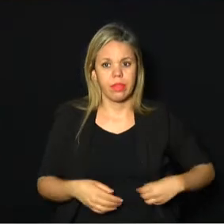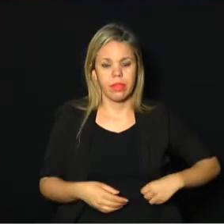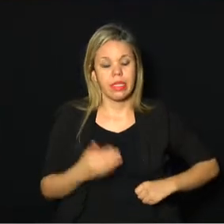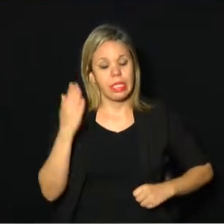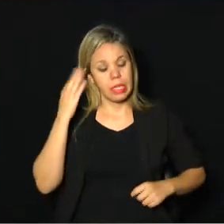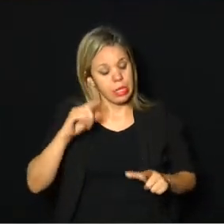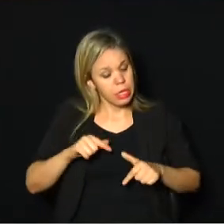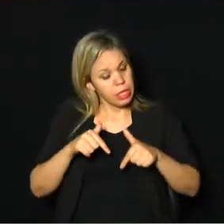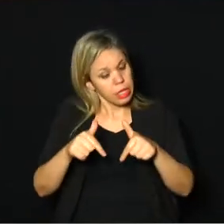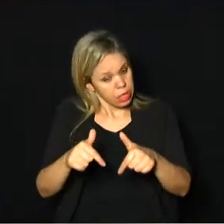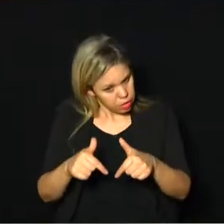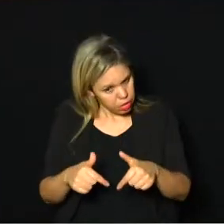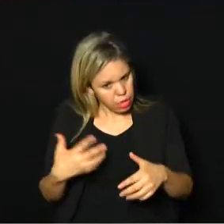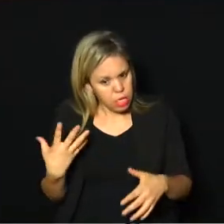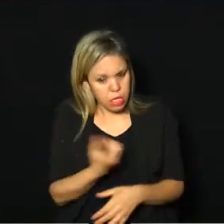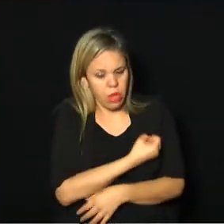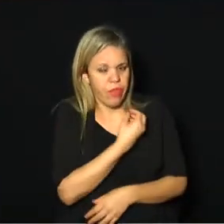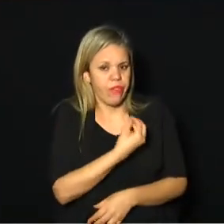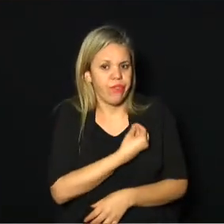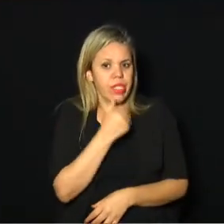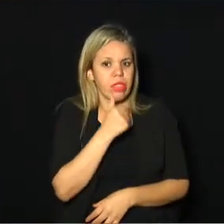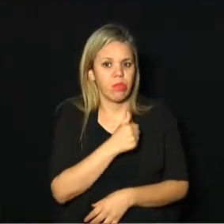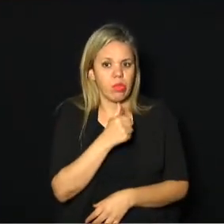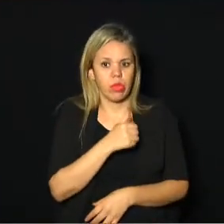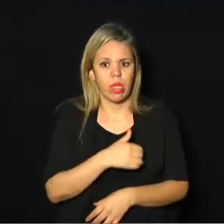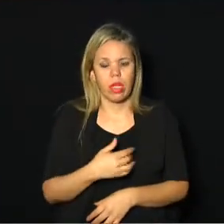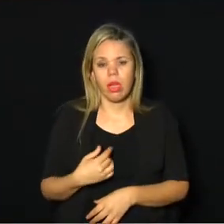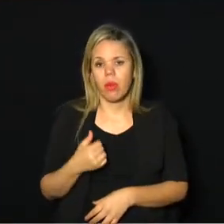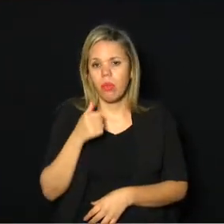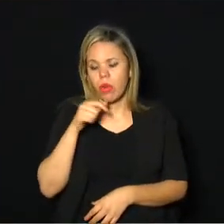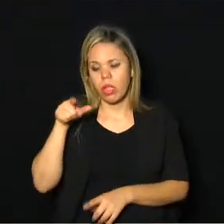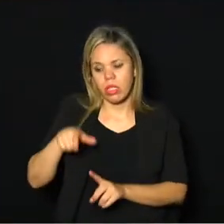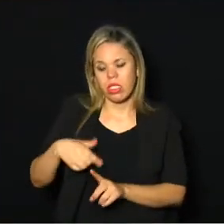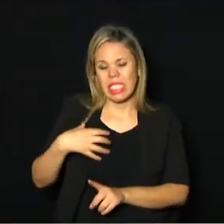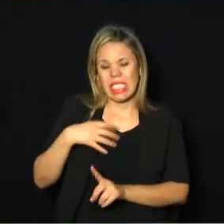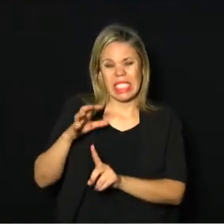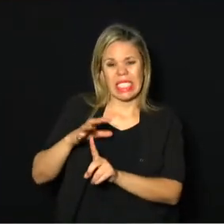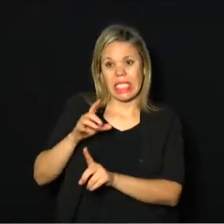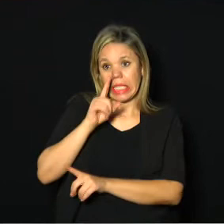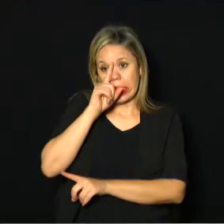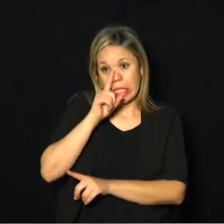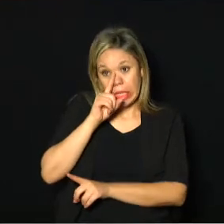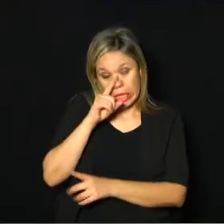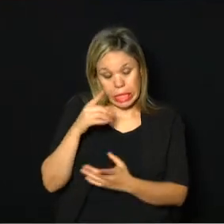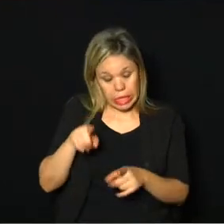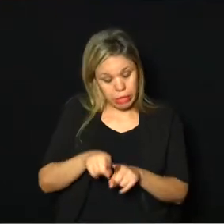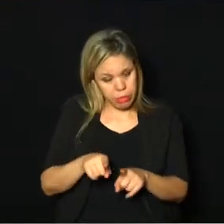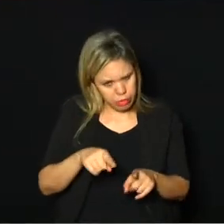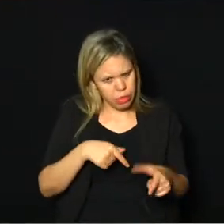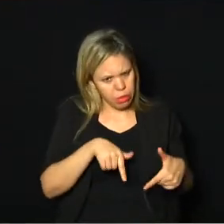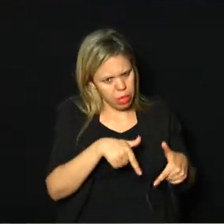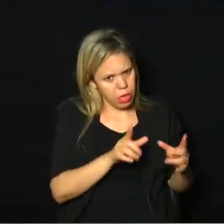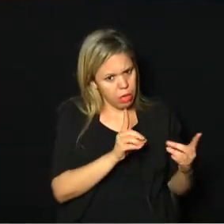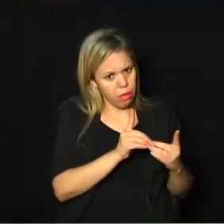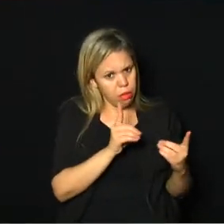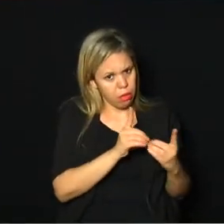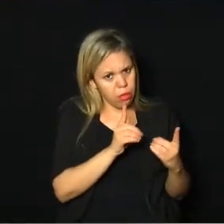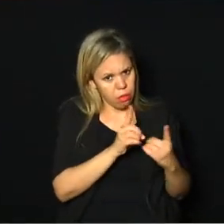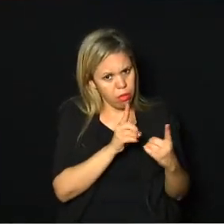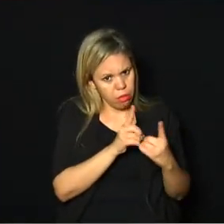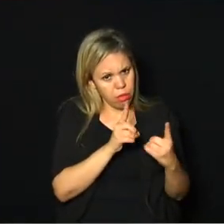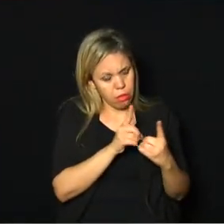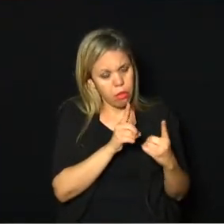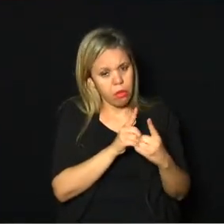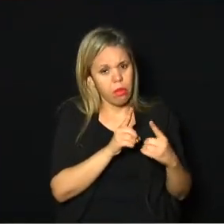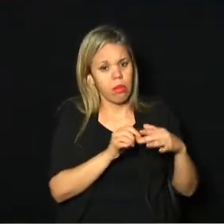medidas podem salvar a vida de uma mulher, né? Uma vez que a mulher está numa situação de risco. Nós temos serviços entidades como